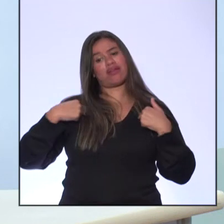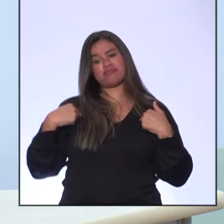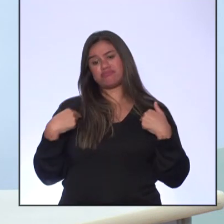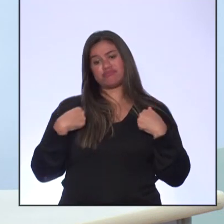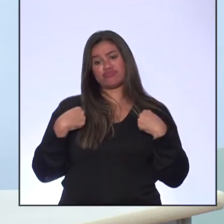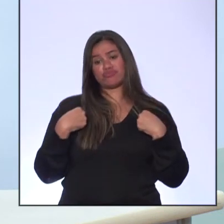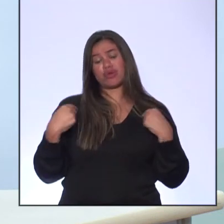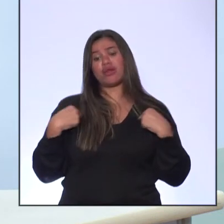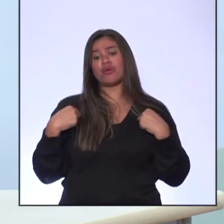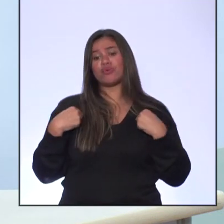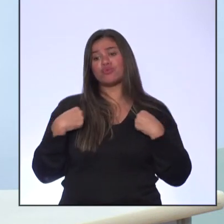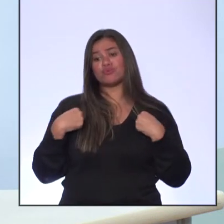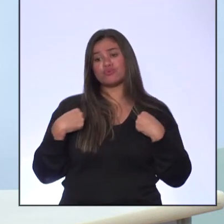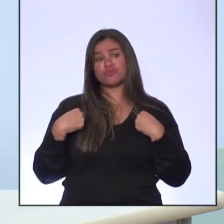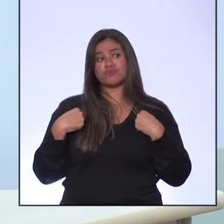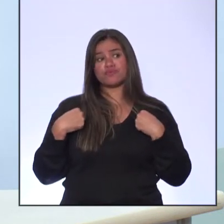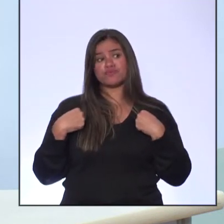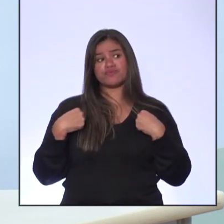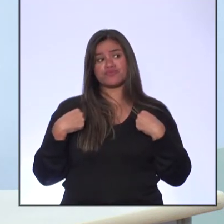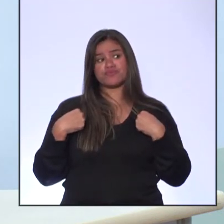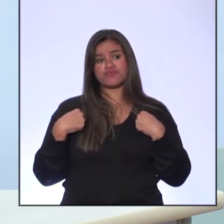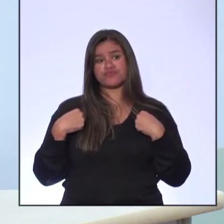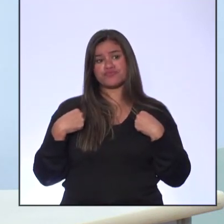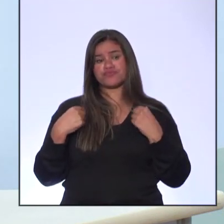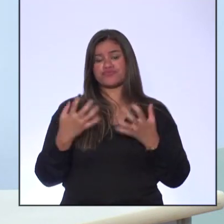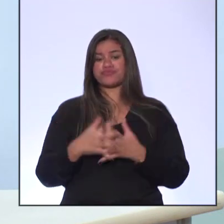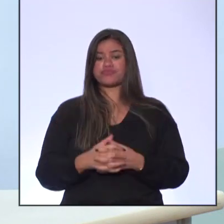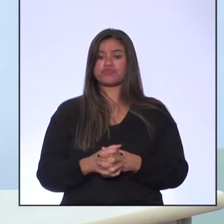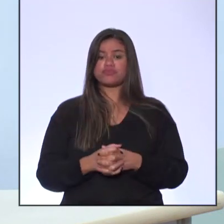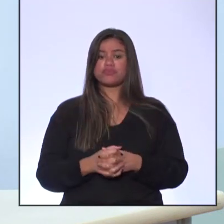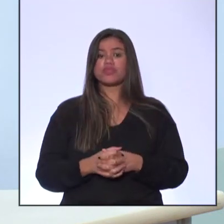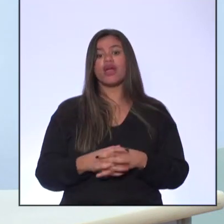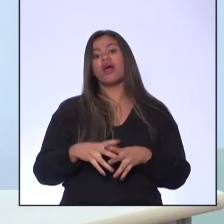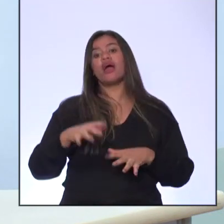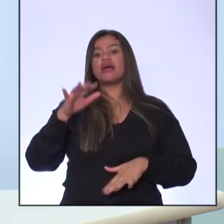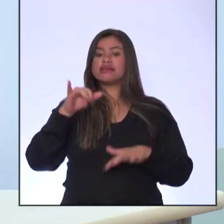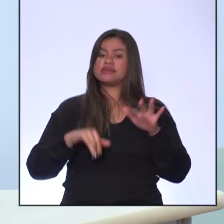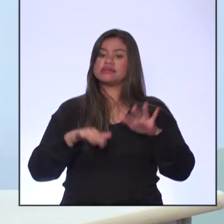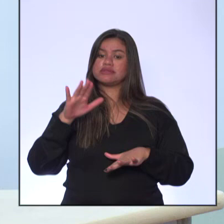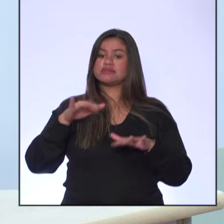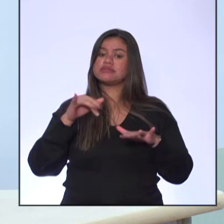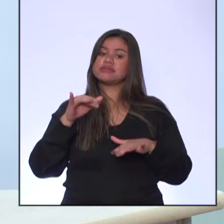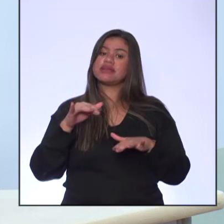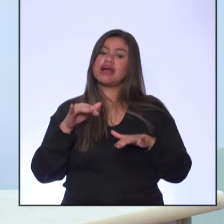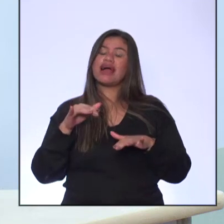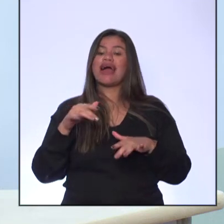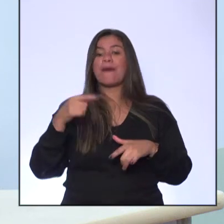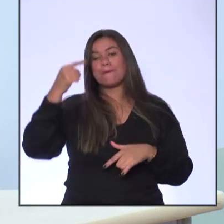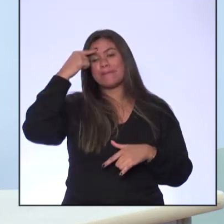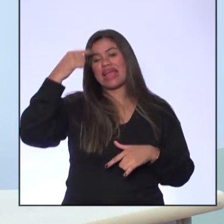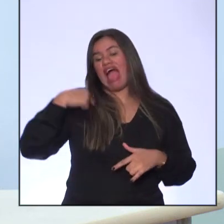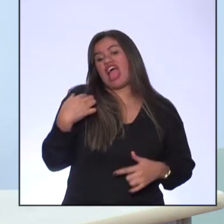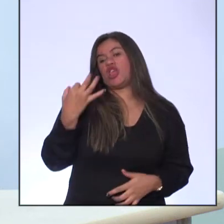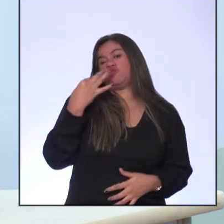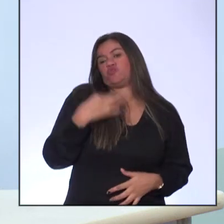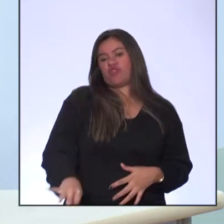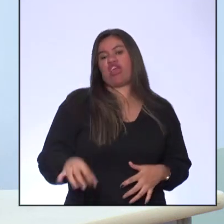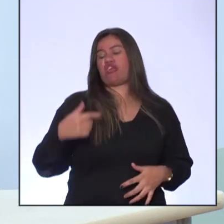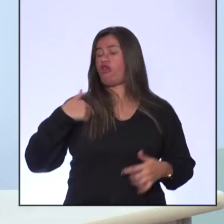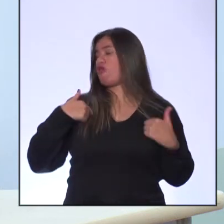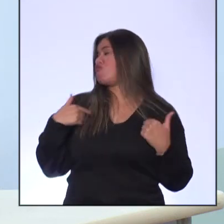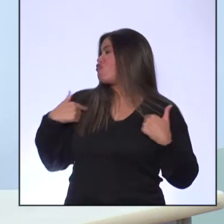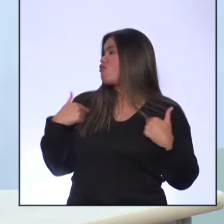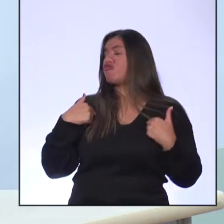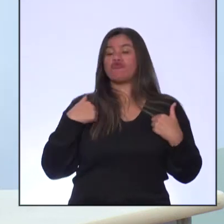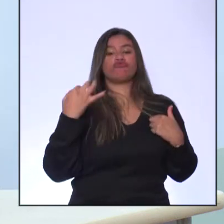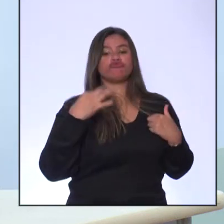da Mariane, para a gente poder também entender que nem sempre a gente está com a razão, né? A gente precisa